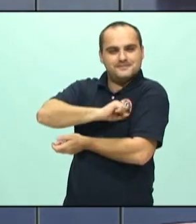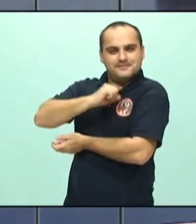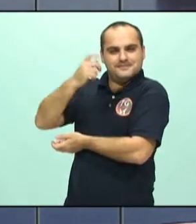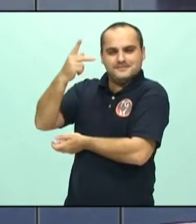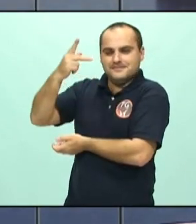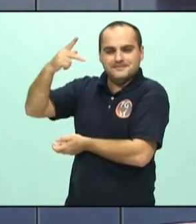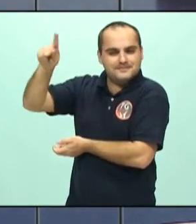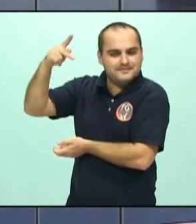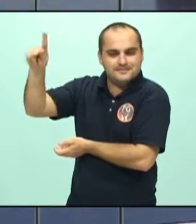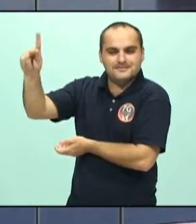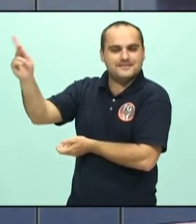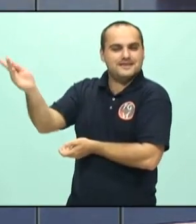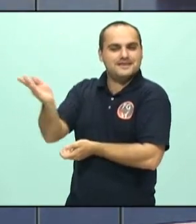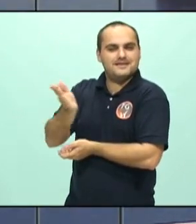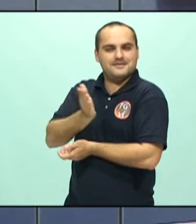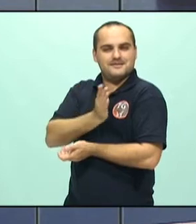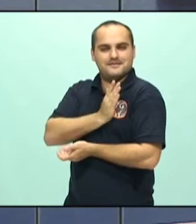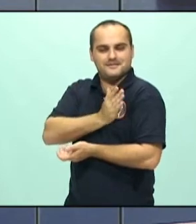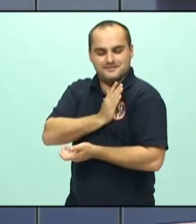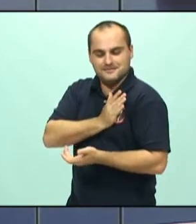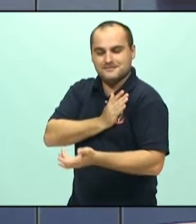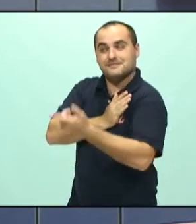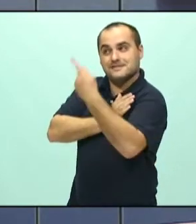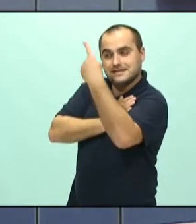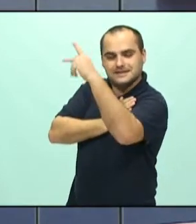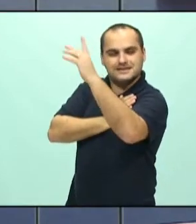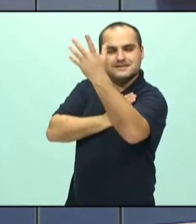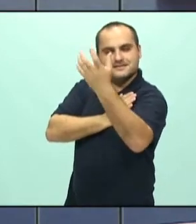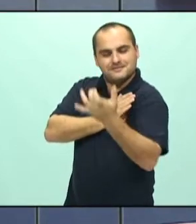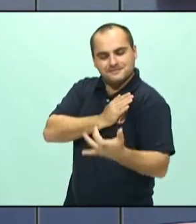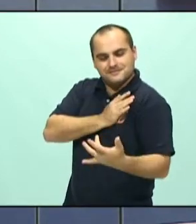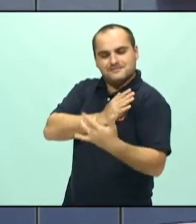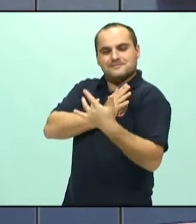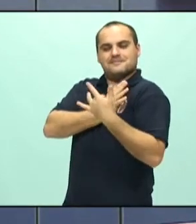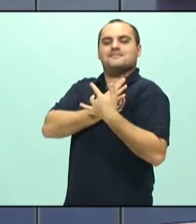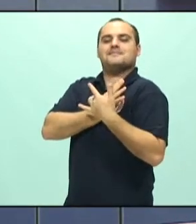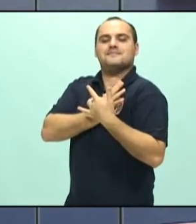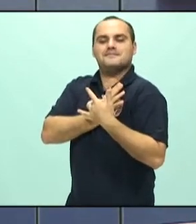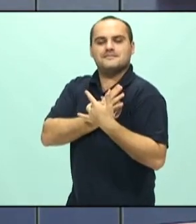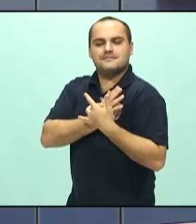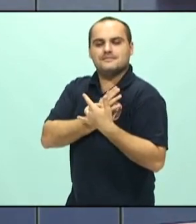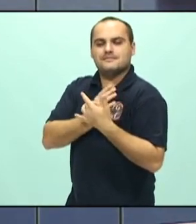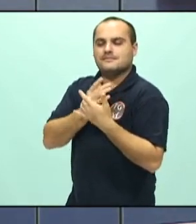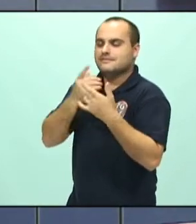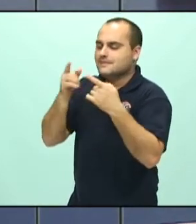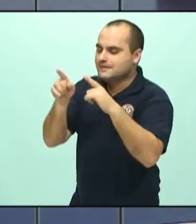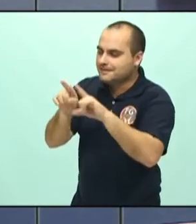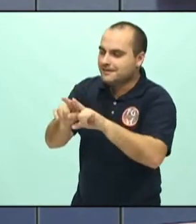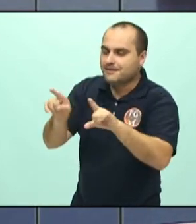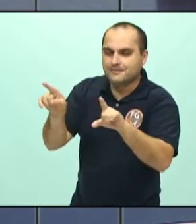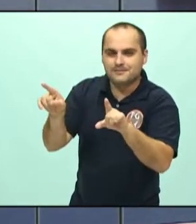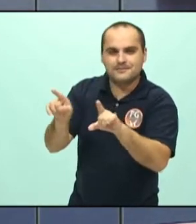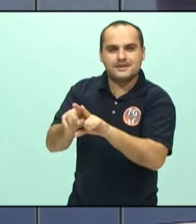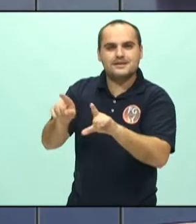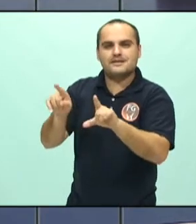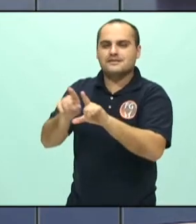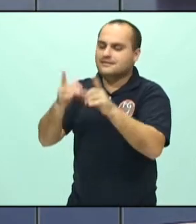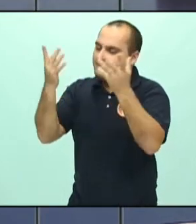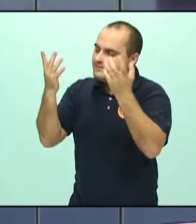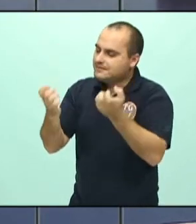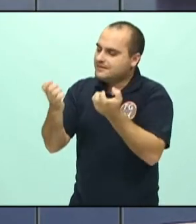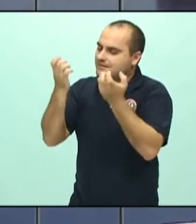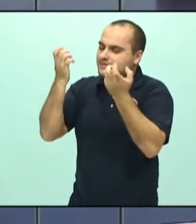tocar o teu coração e me derramar aos